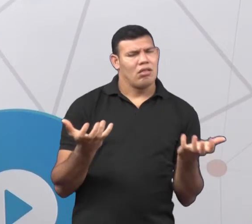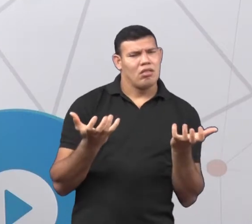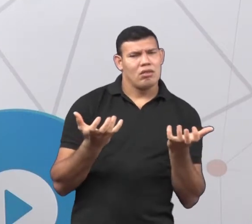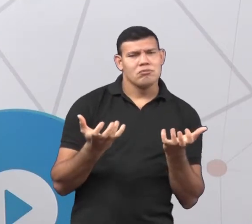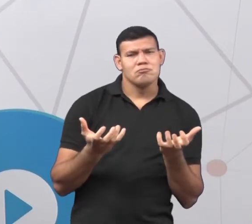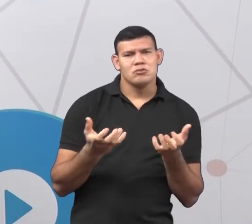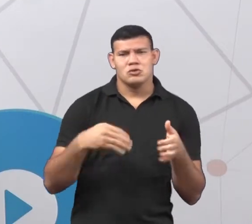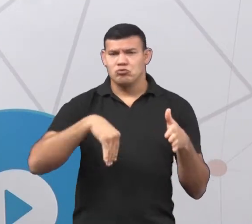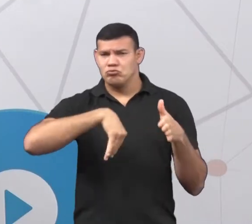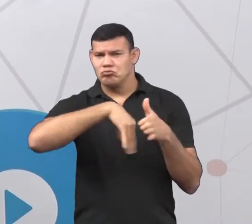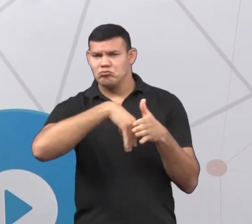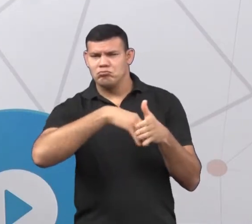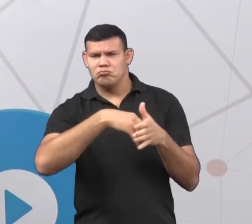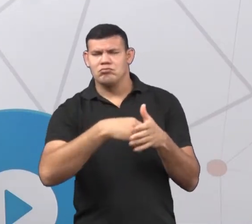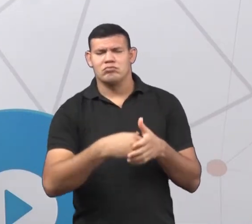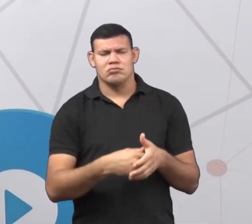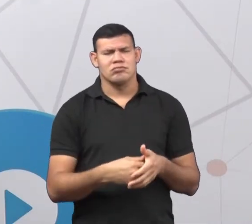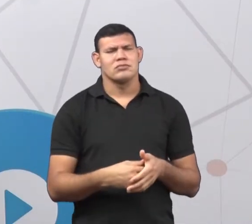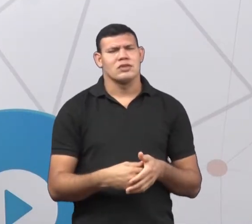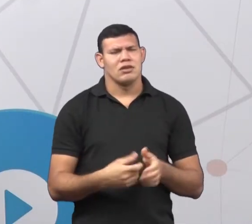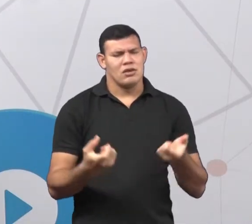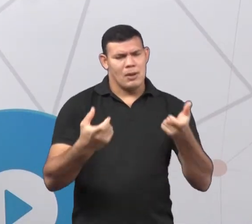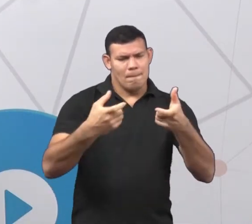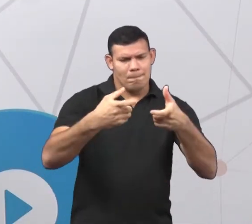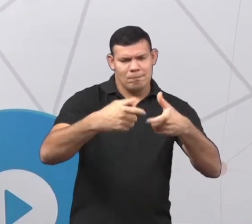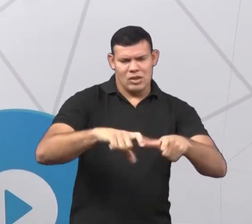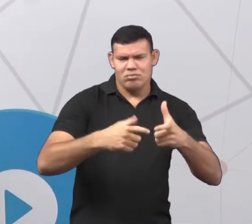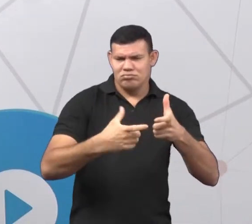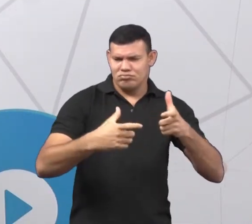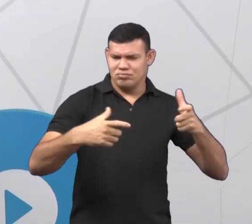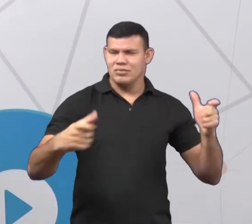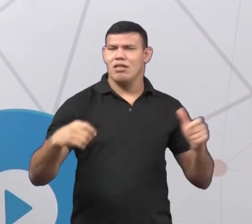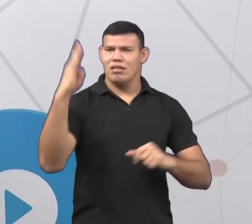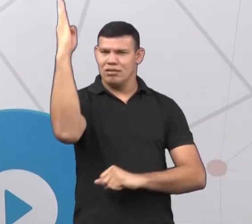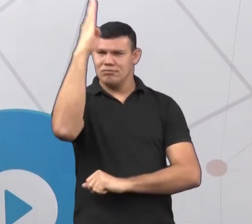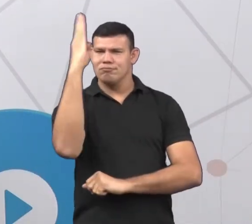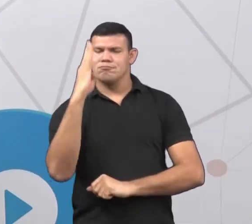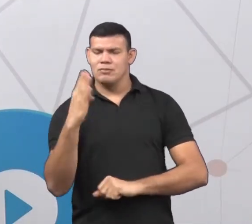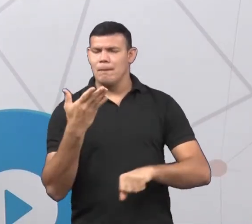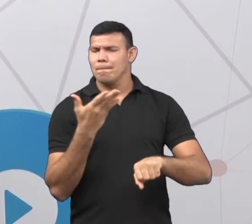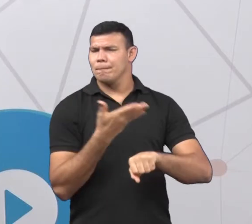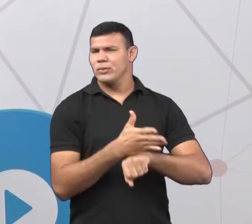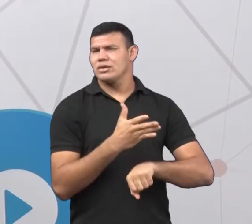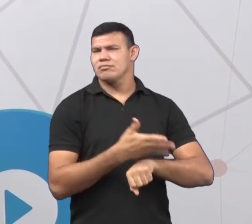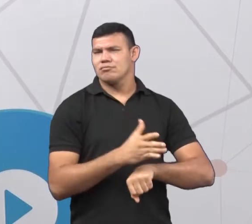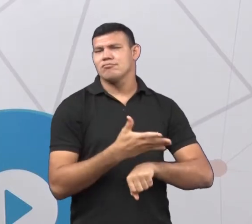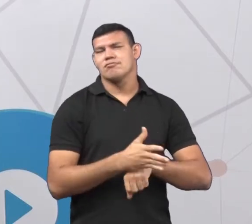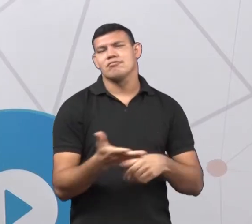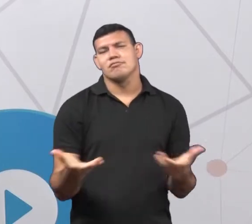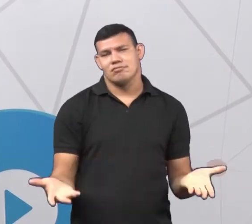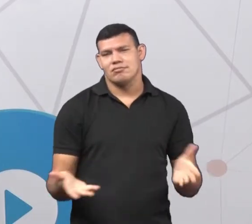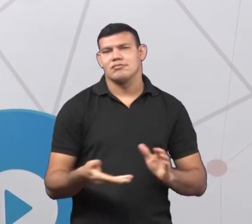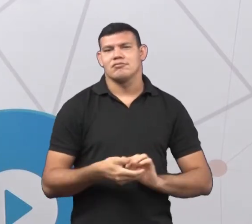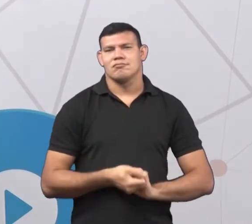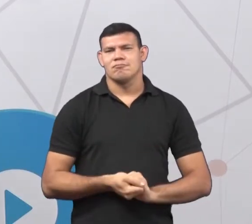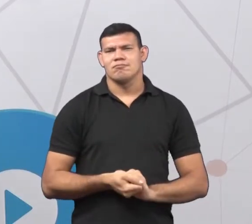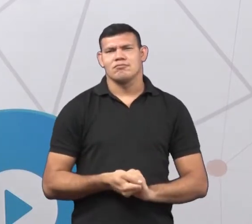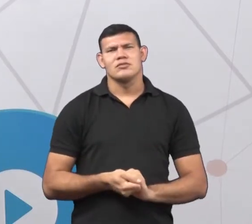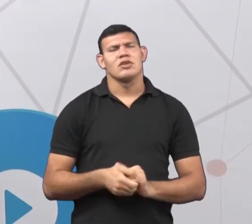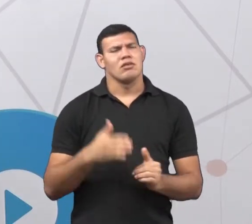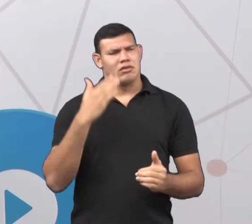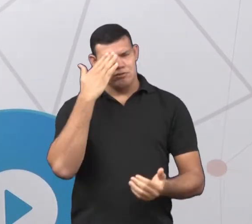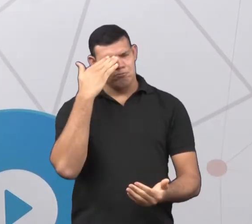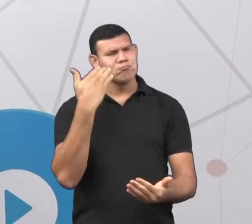es el mayor deporte practicado en Brasil. Olha só, falando aí de esporte, o que a pessoa acredita?